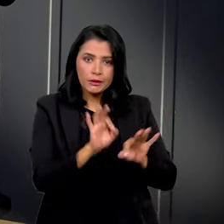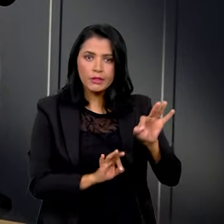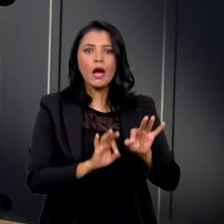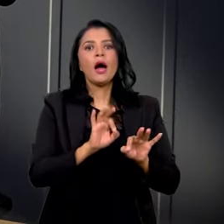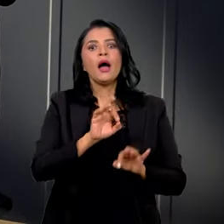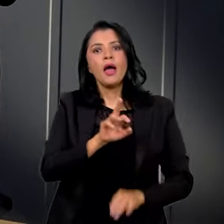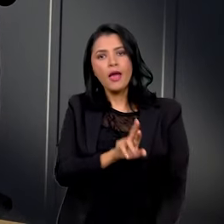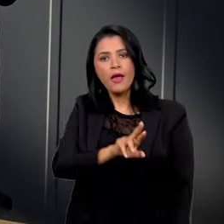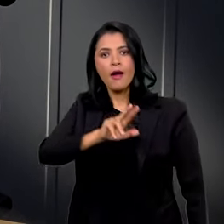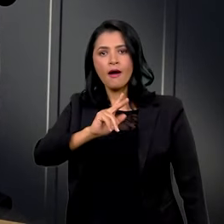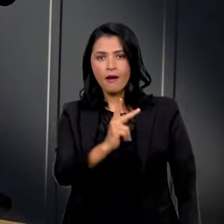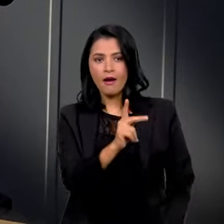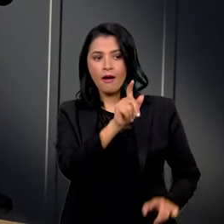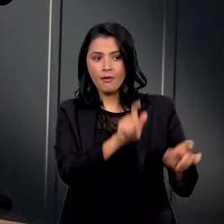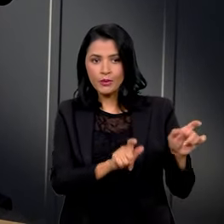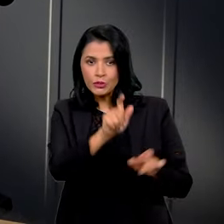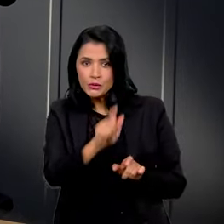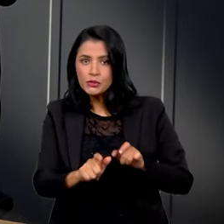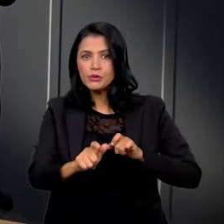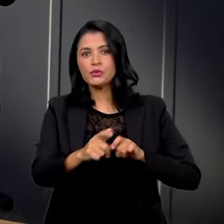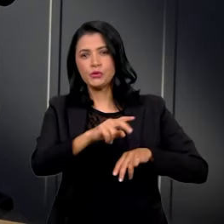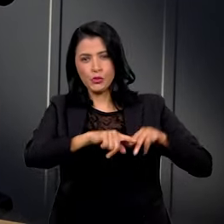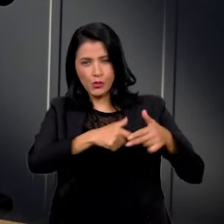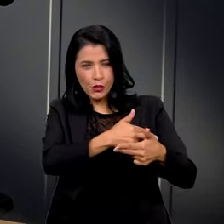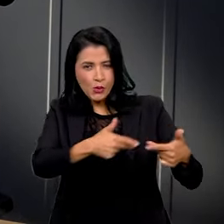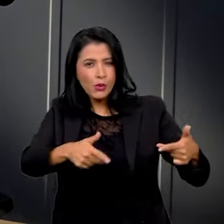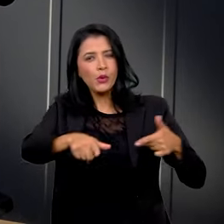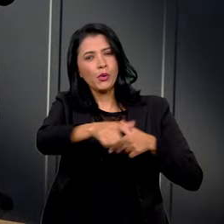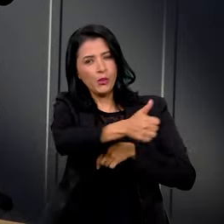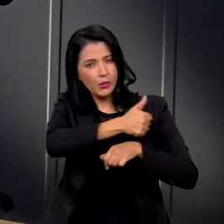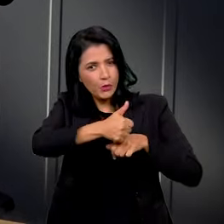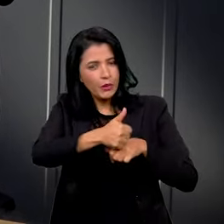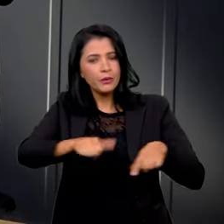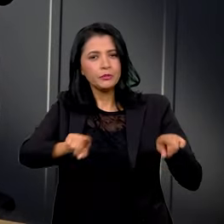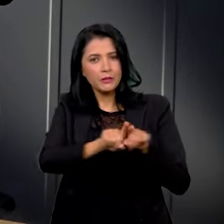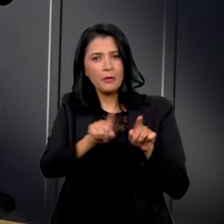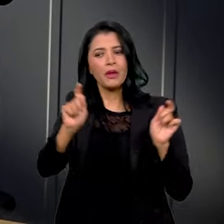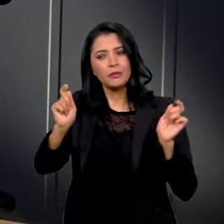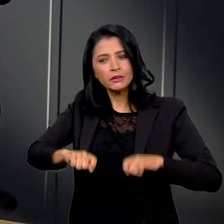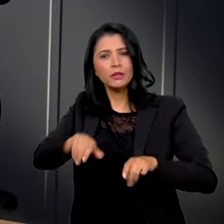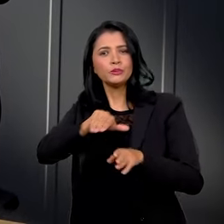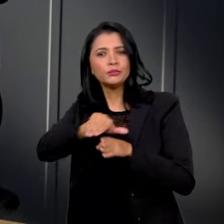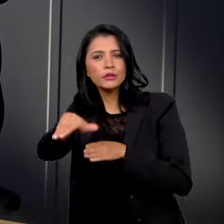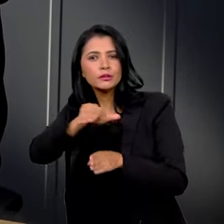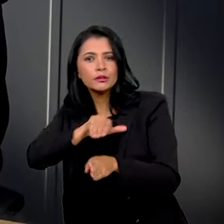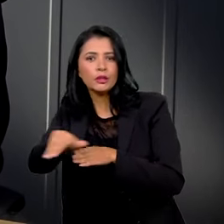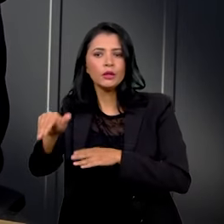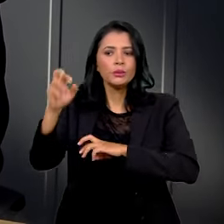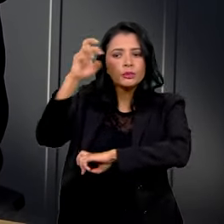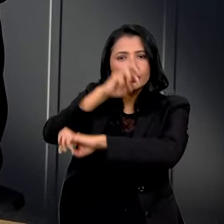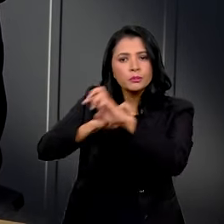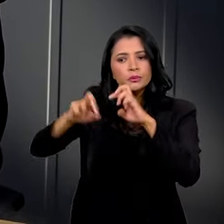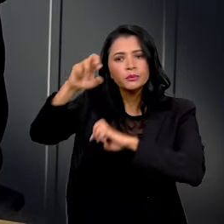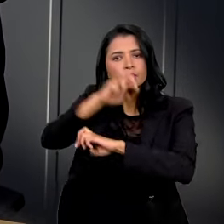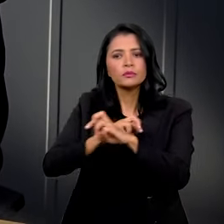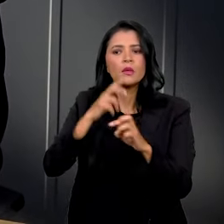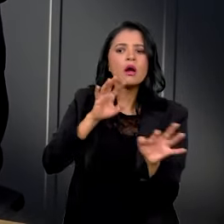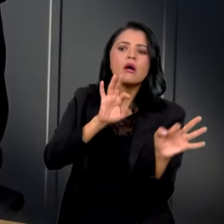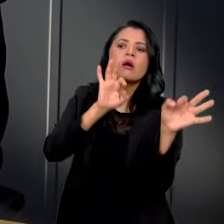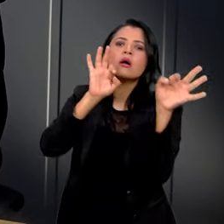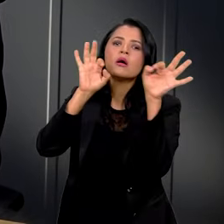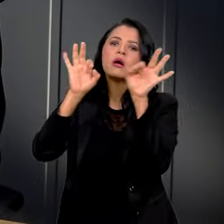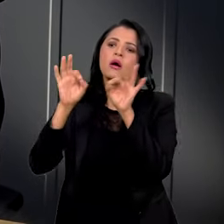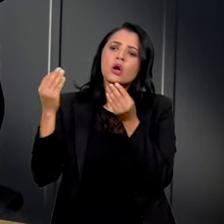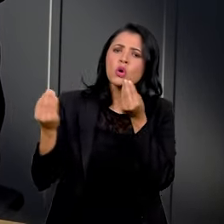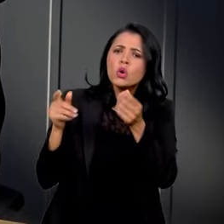são o nosso principal entrega né Mas também de capacitação orientação monitoramento acompanhar